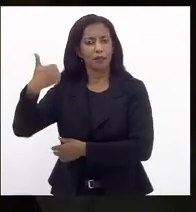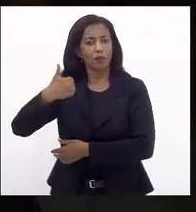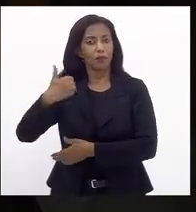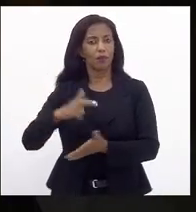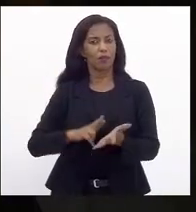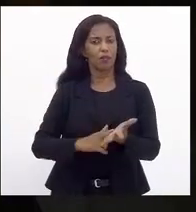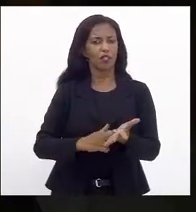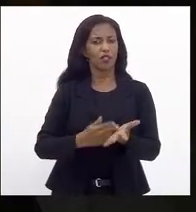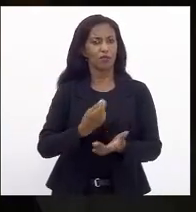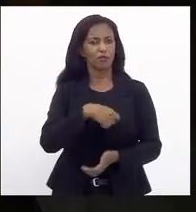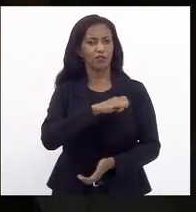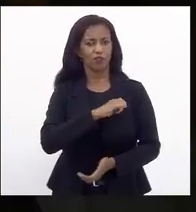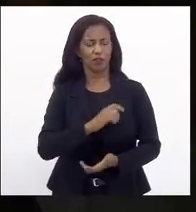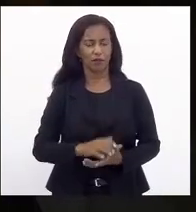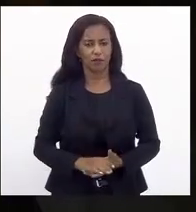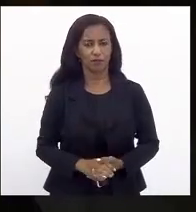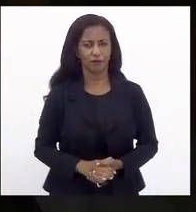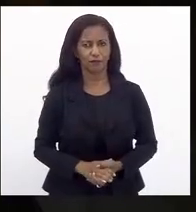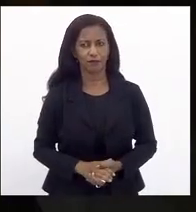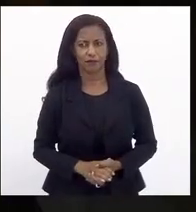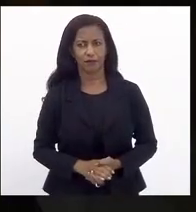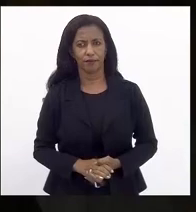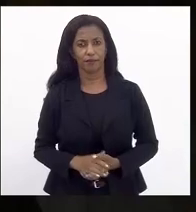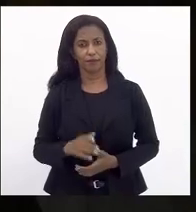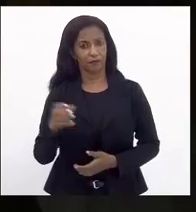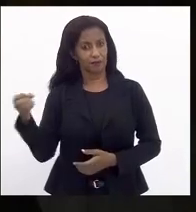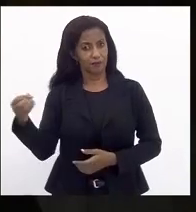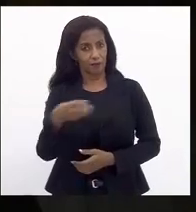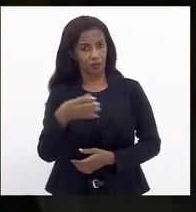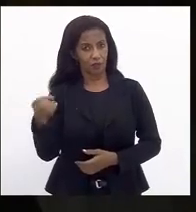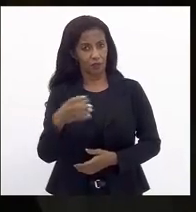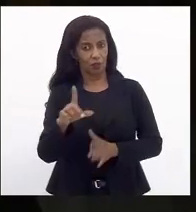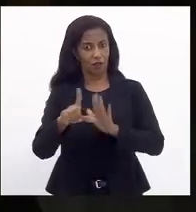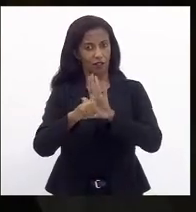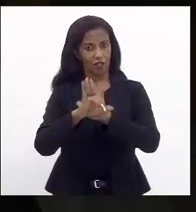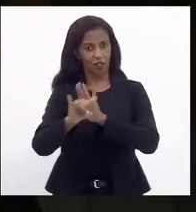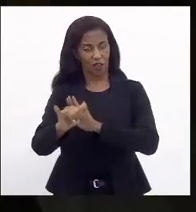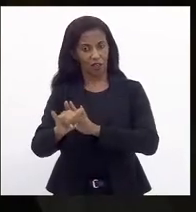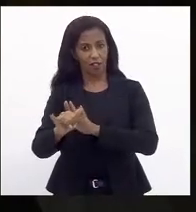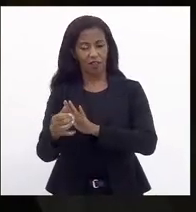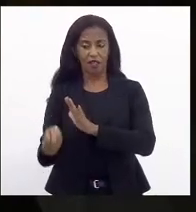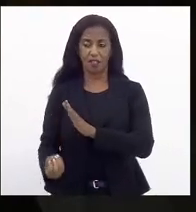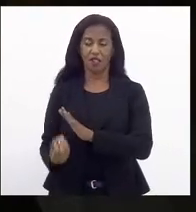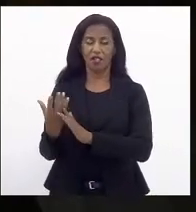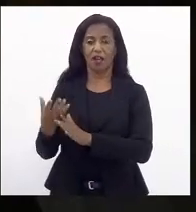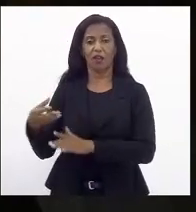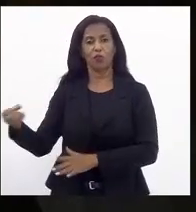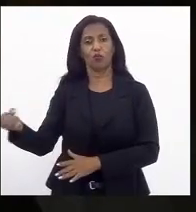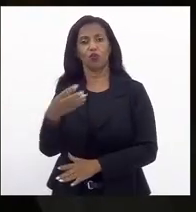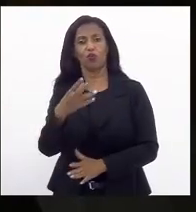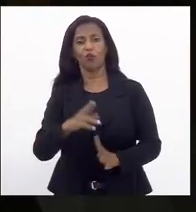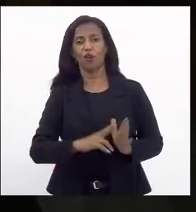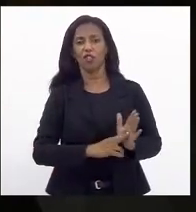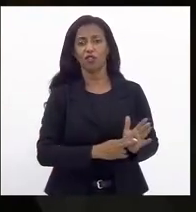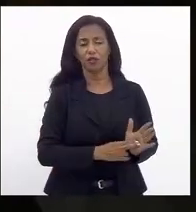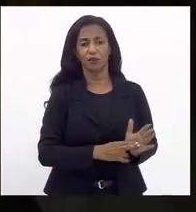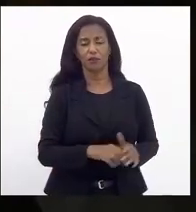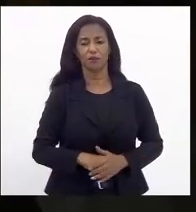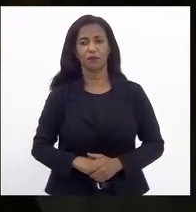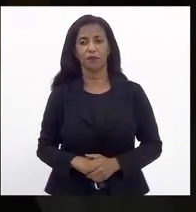primeiro regime de recuperação fiscal essas novas leis que criaram o novo regime